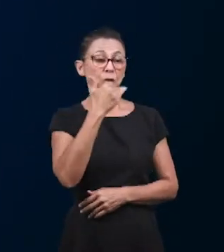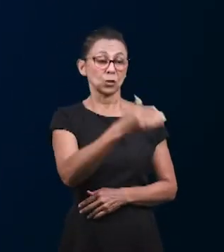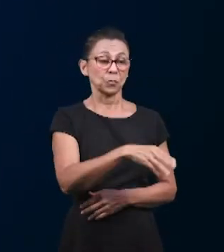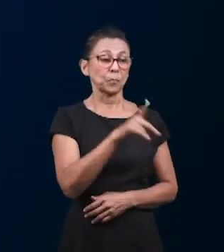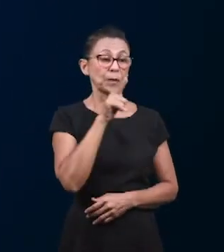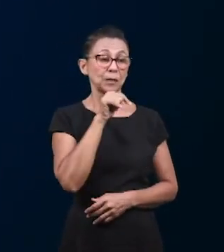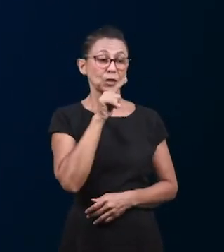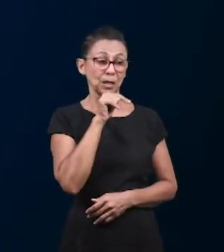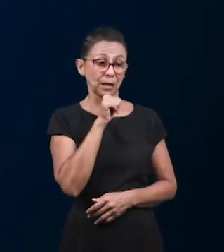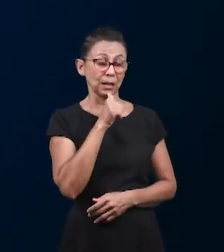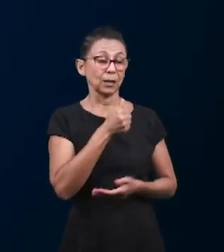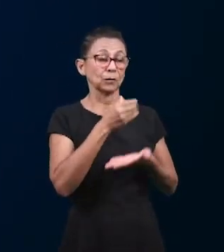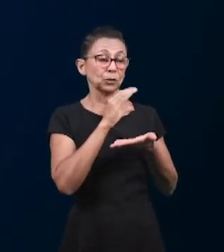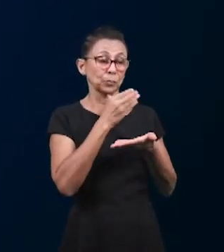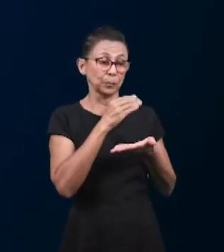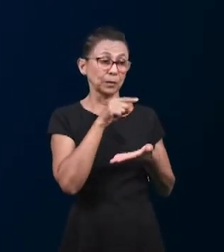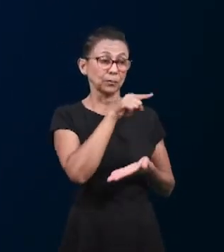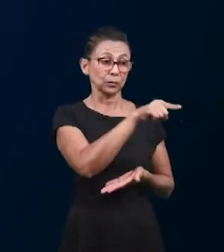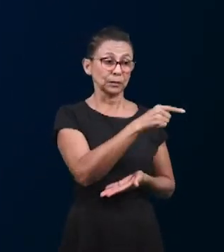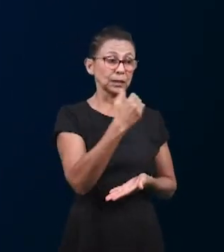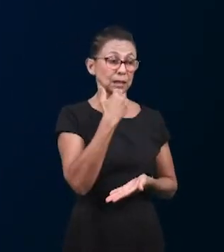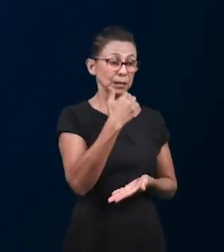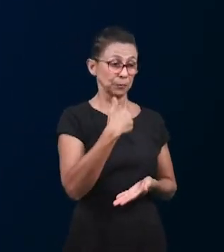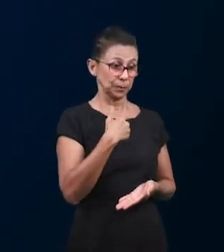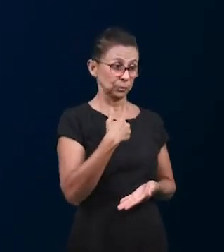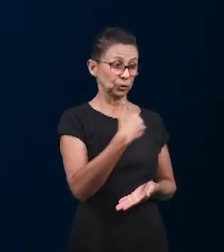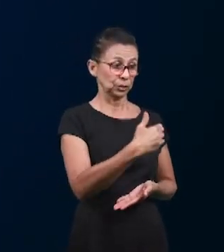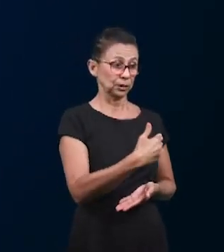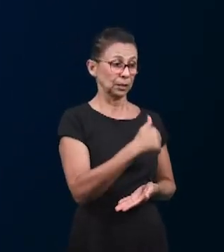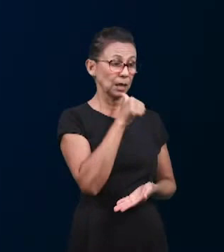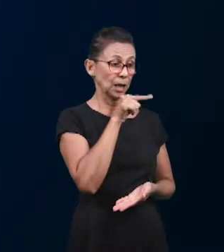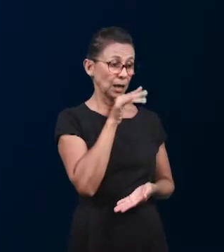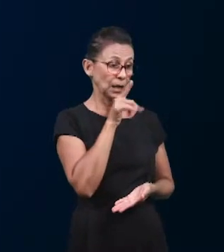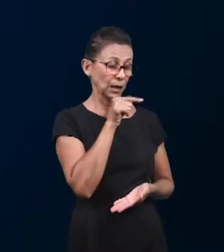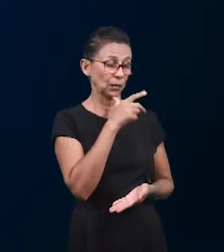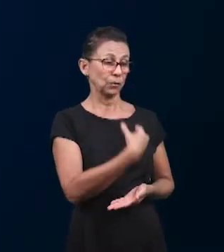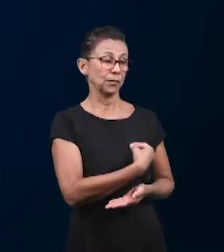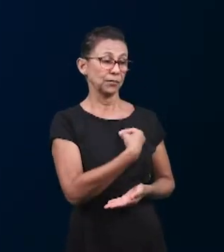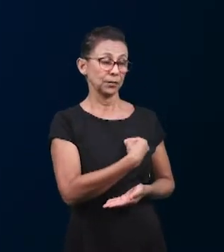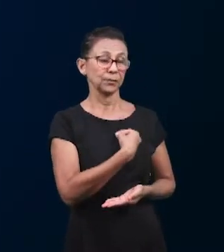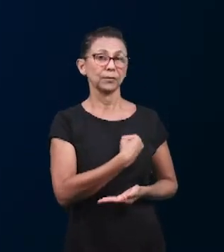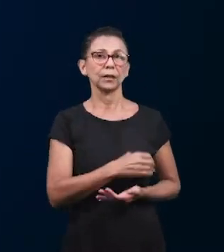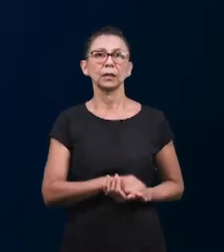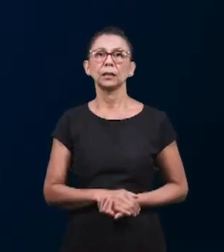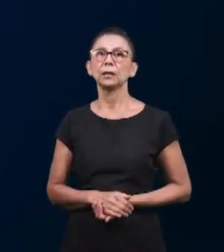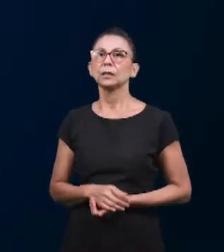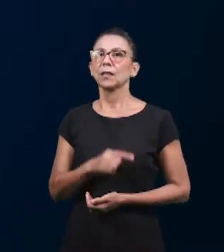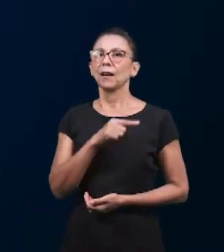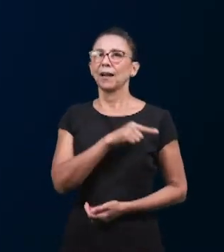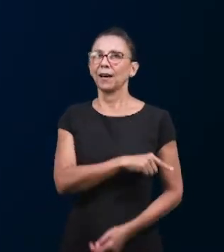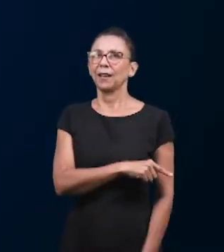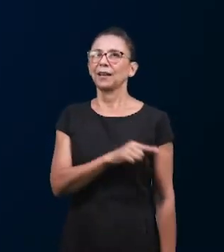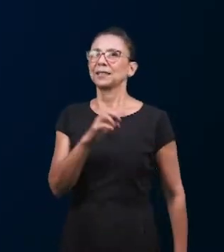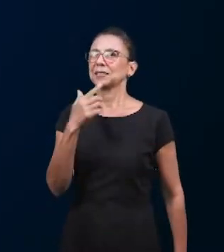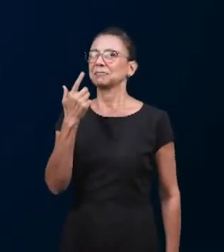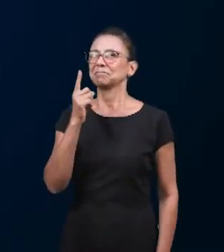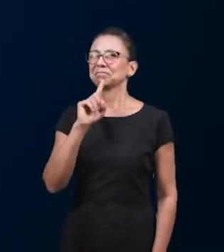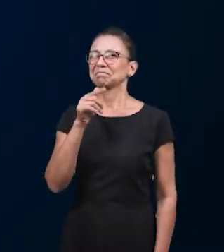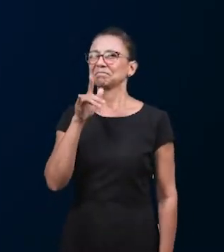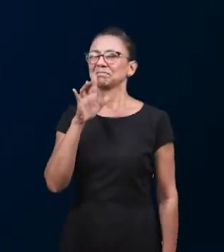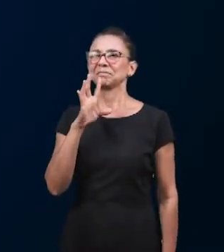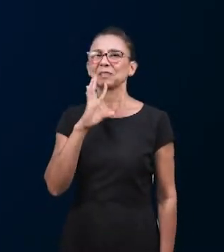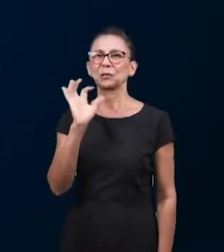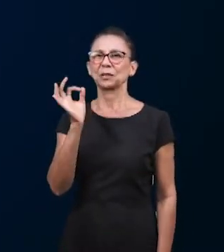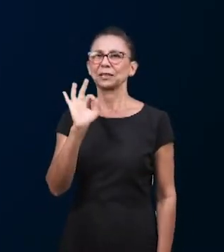lhe pedirias e ele te daria água viva. Então ali nós não vemos que ela não conhecia, ela não tinha sido